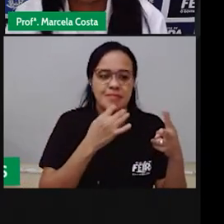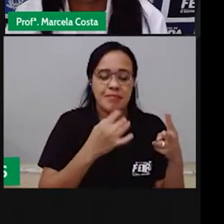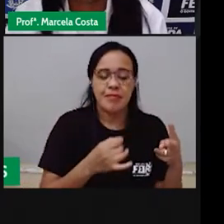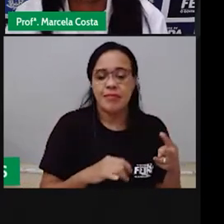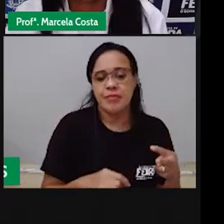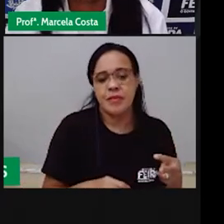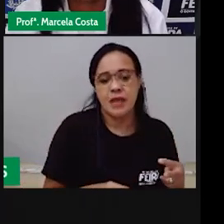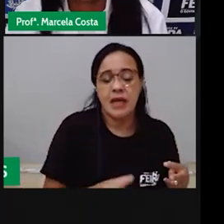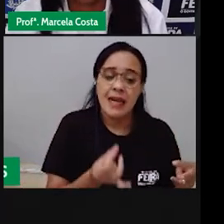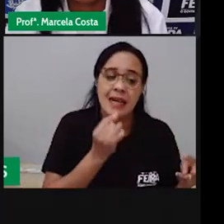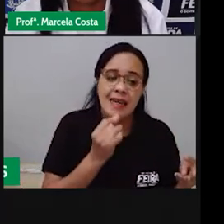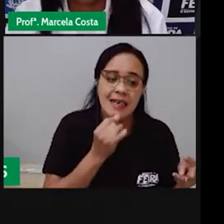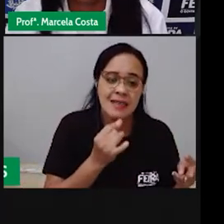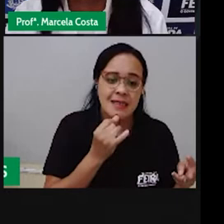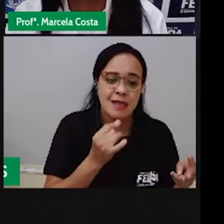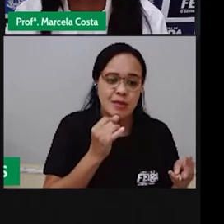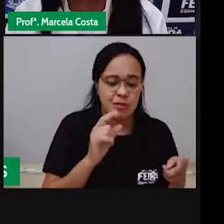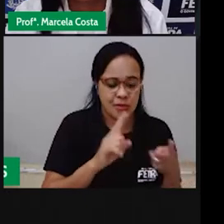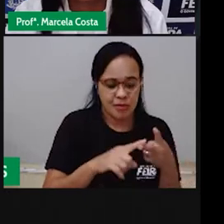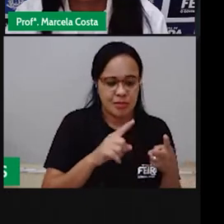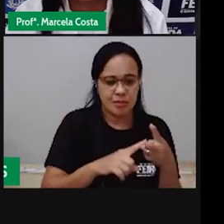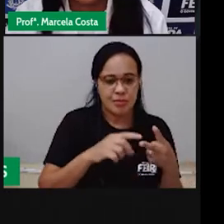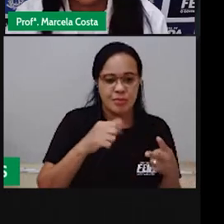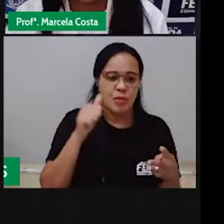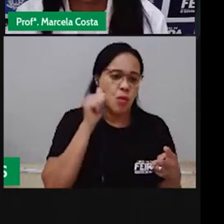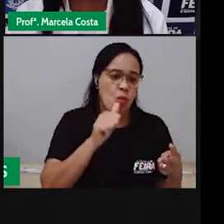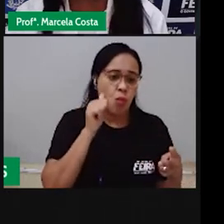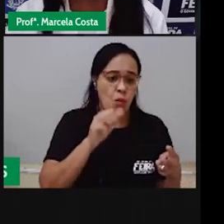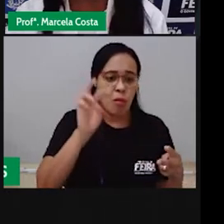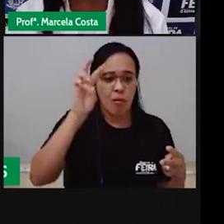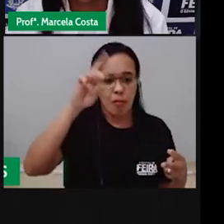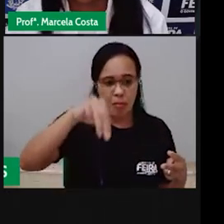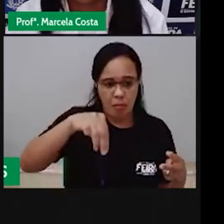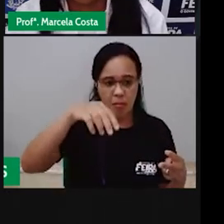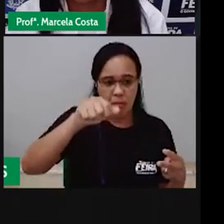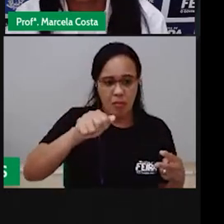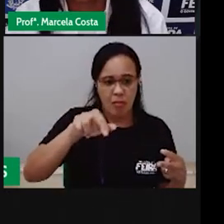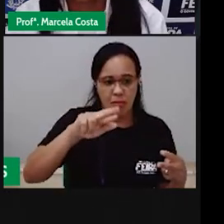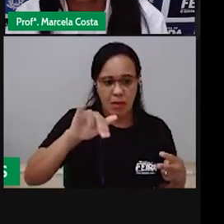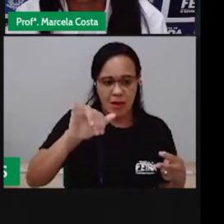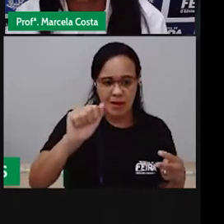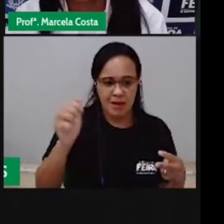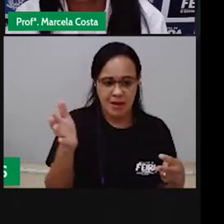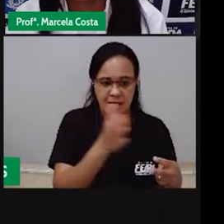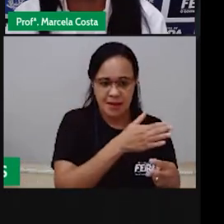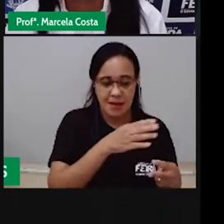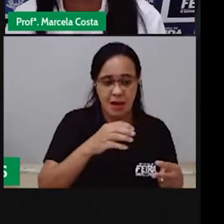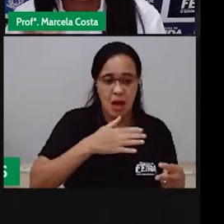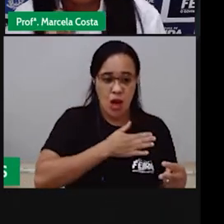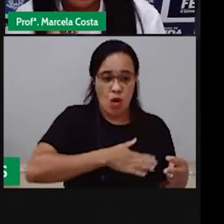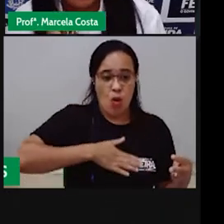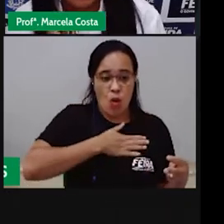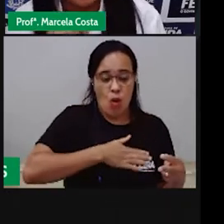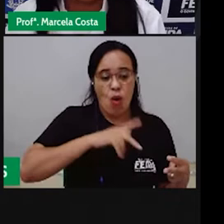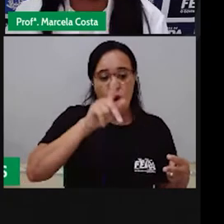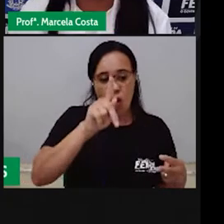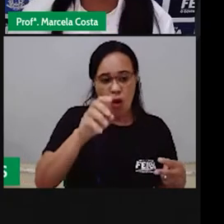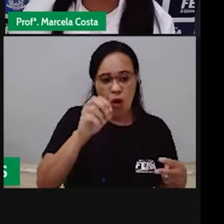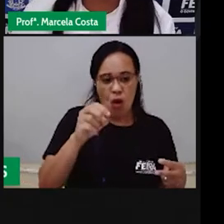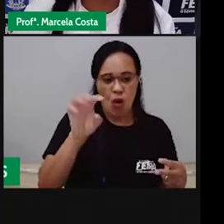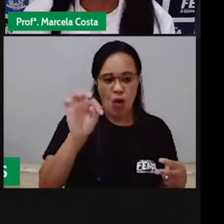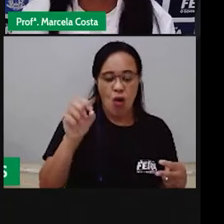gosta de dançar forró. Eu também